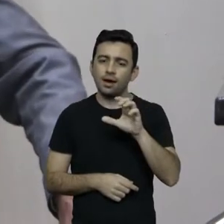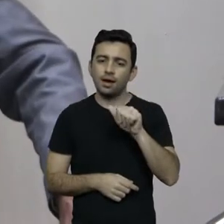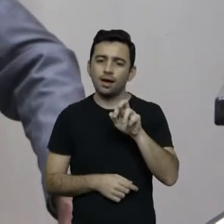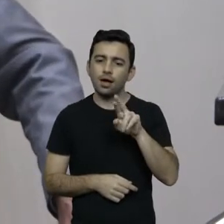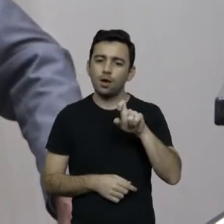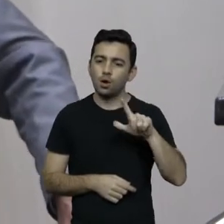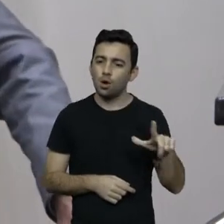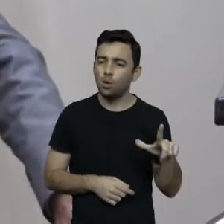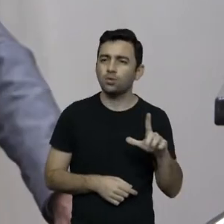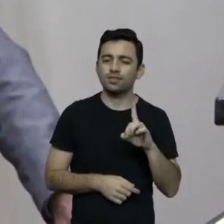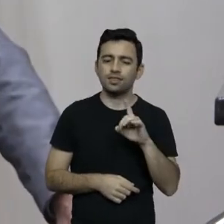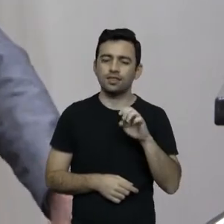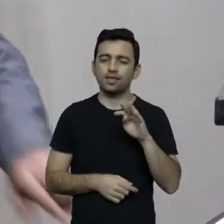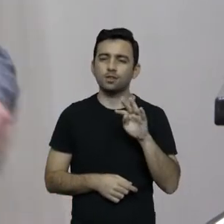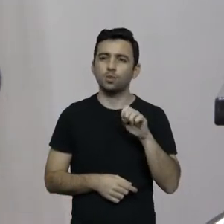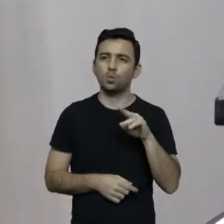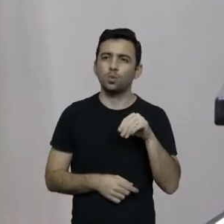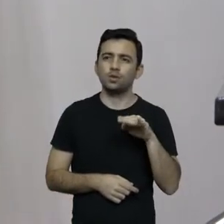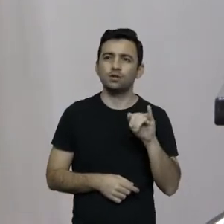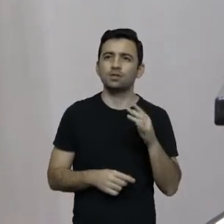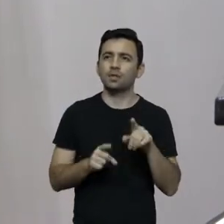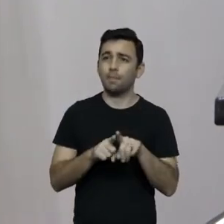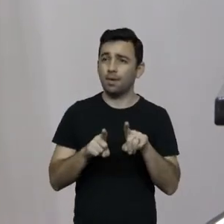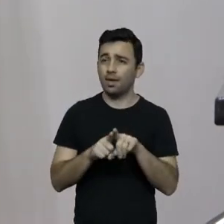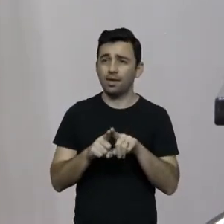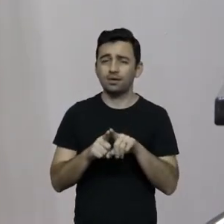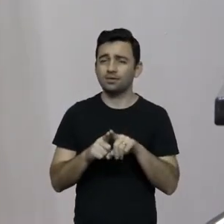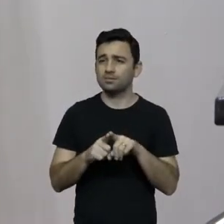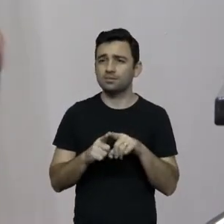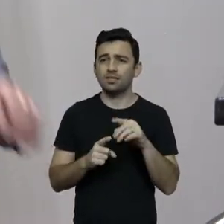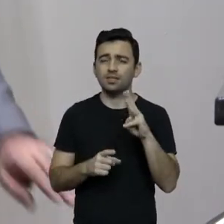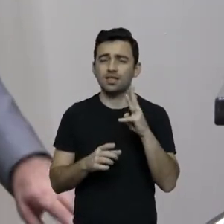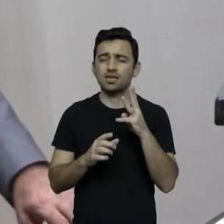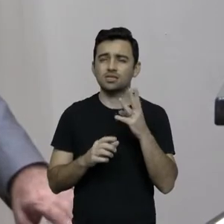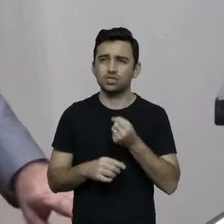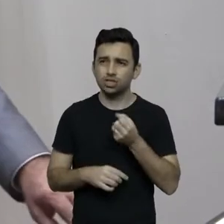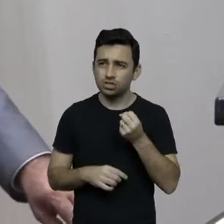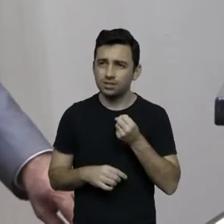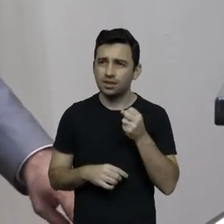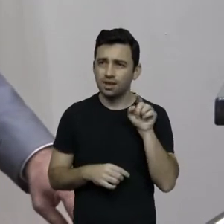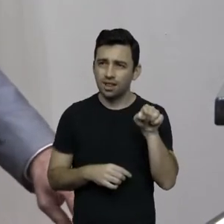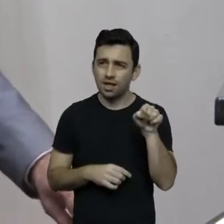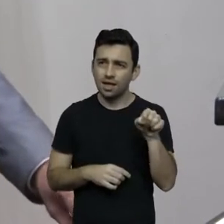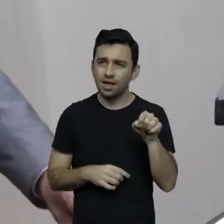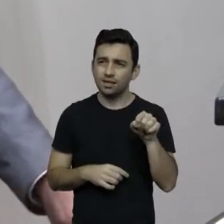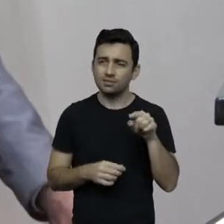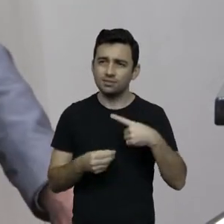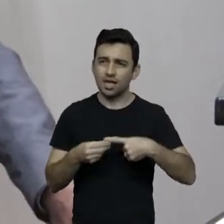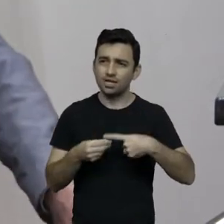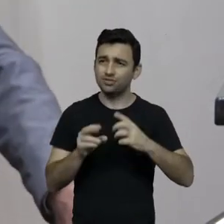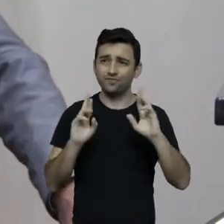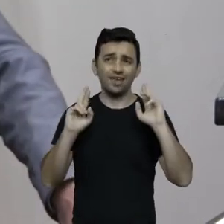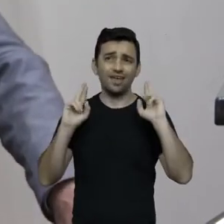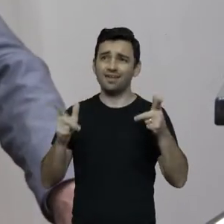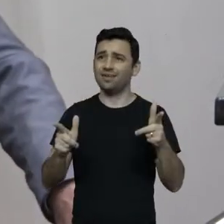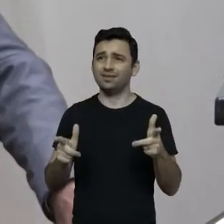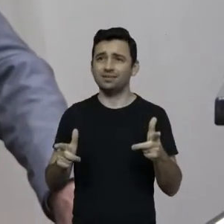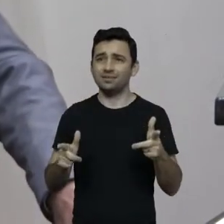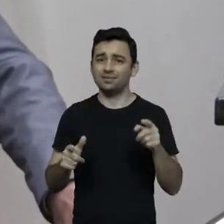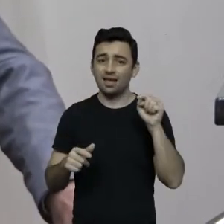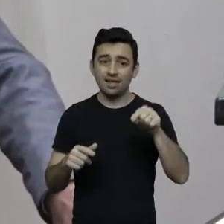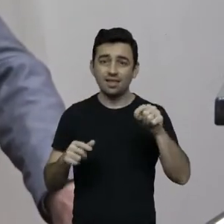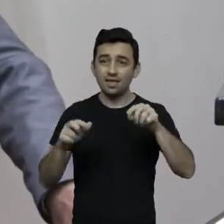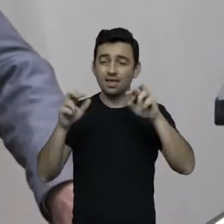Toni a empresa Tílias é uma cidade diferente e é uma cidade onde se